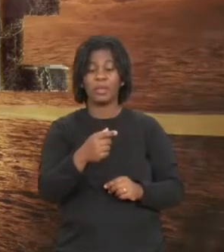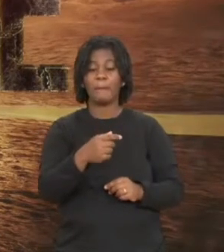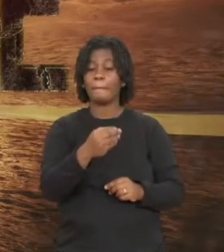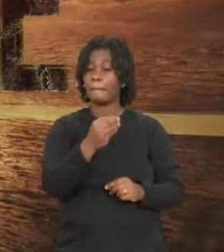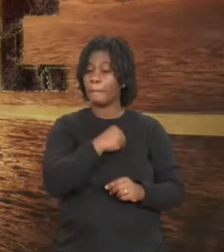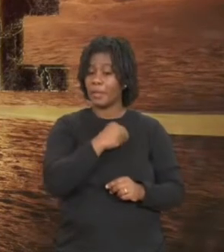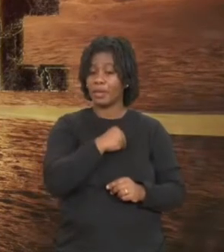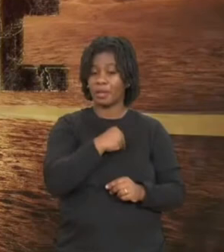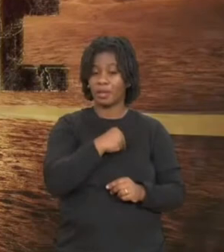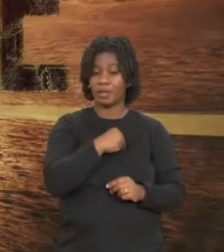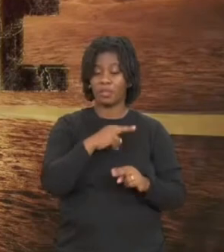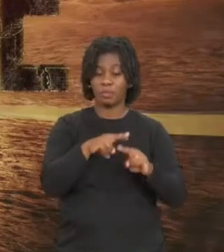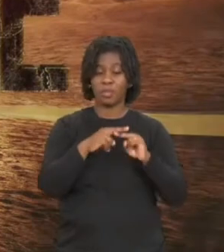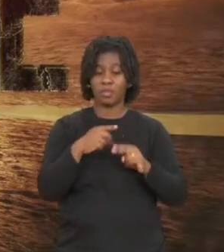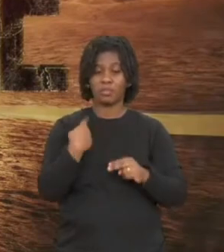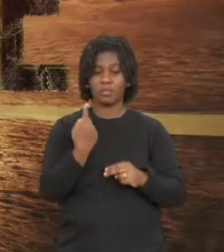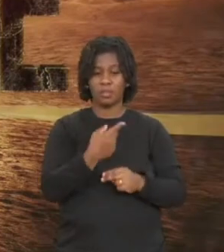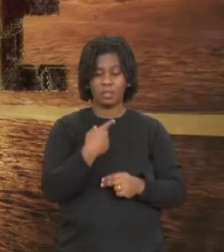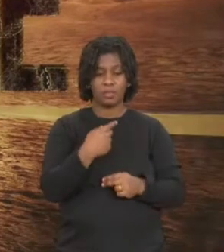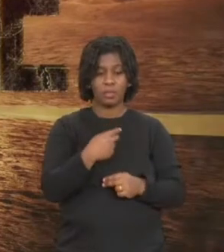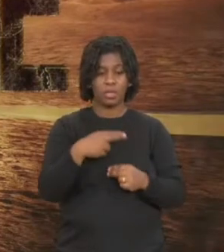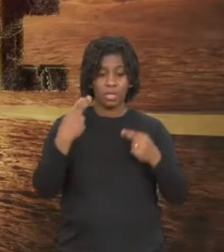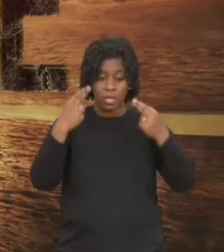Aquele cordeiro tinha que ser comido tudo.